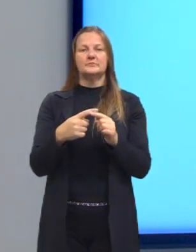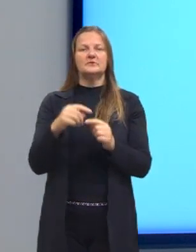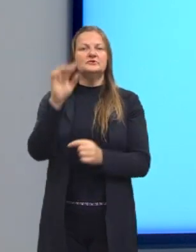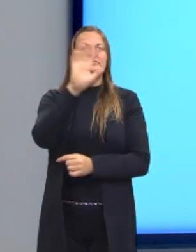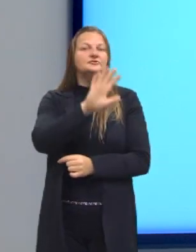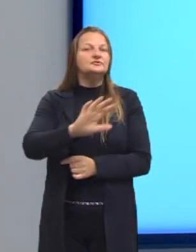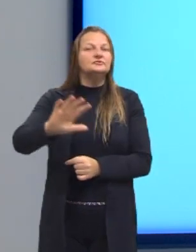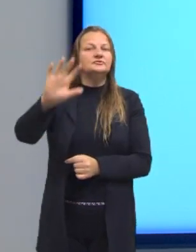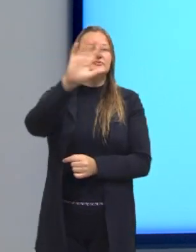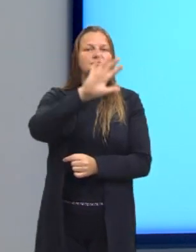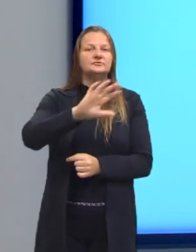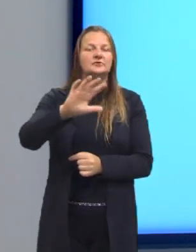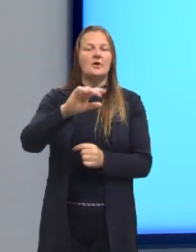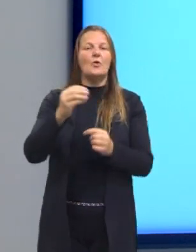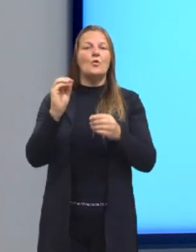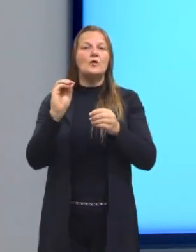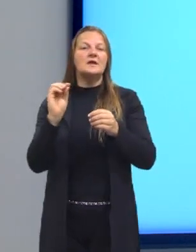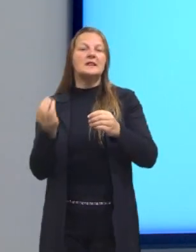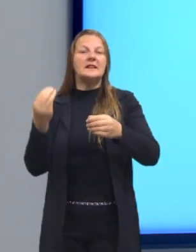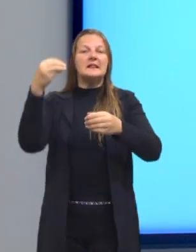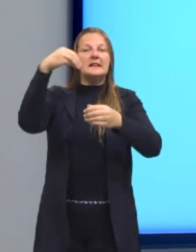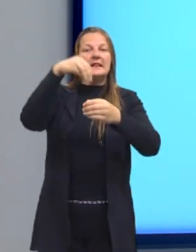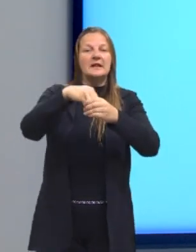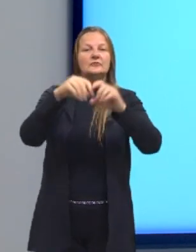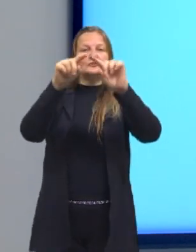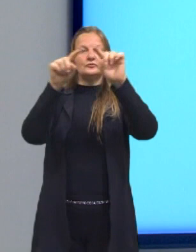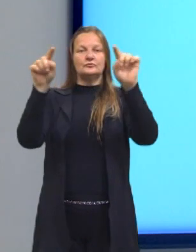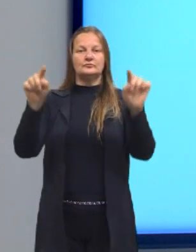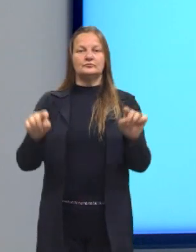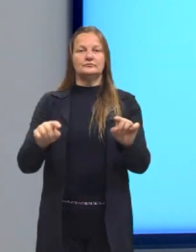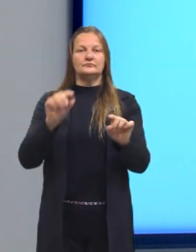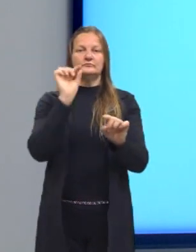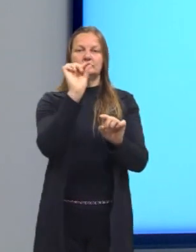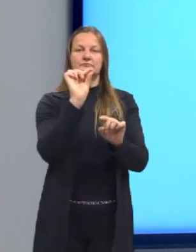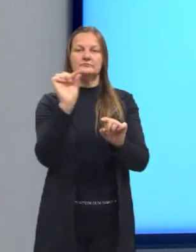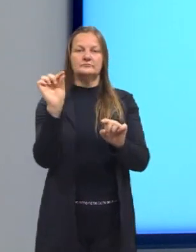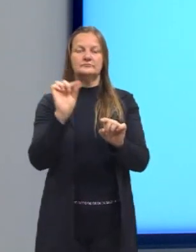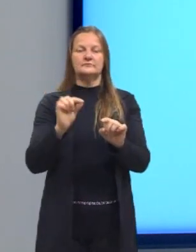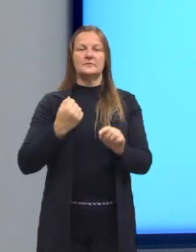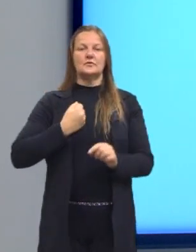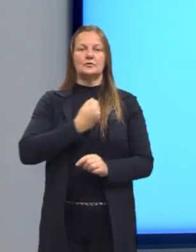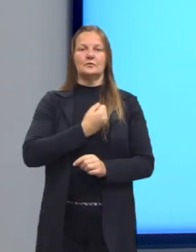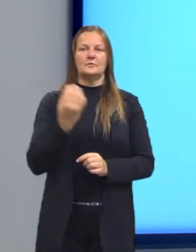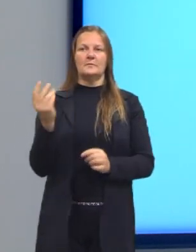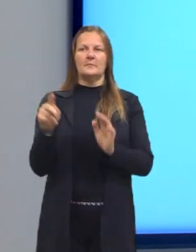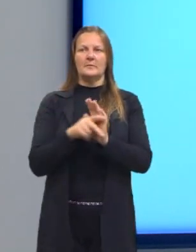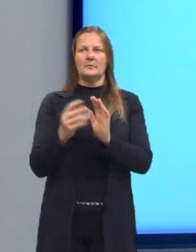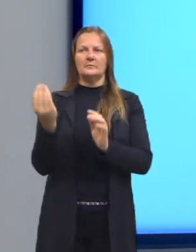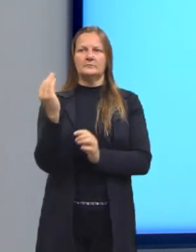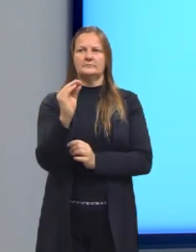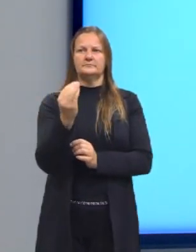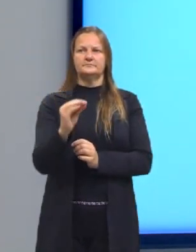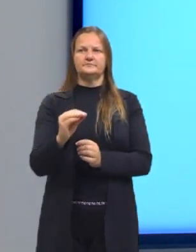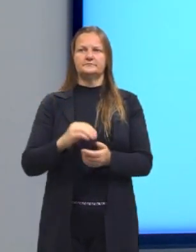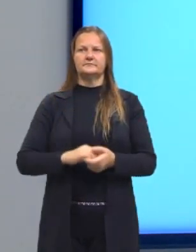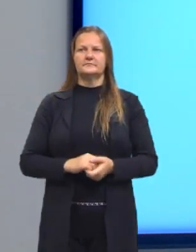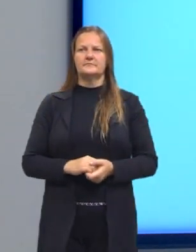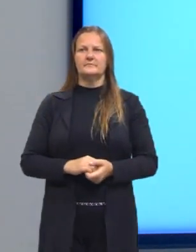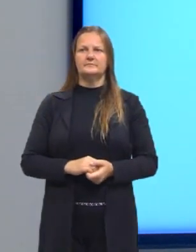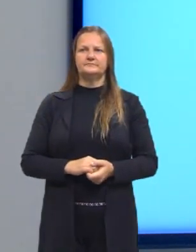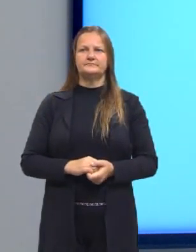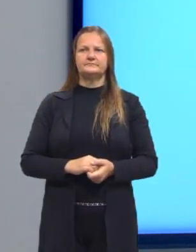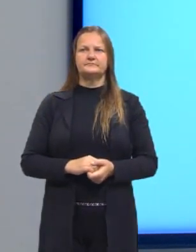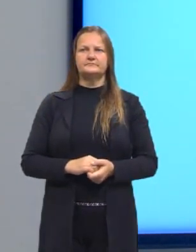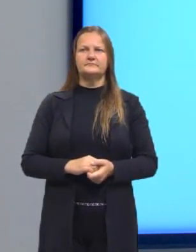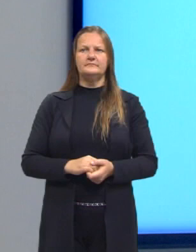genérica representar os elementos da Matriz então Aqui nós temos elementos também né representados